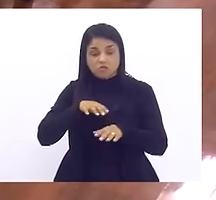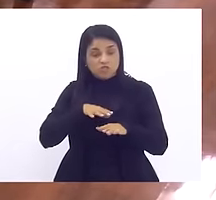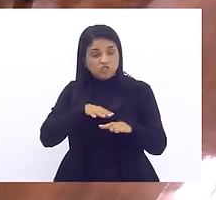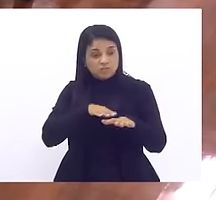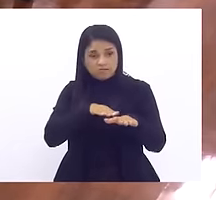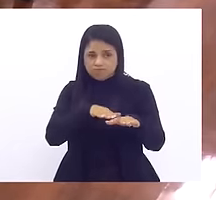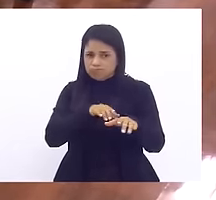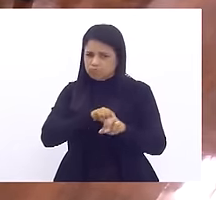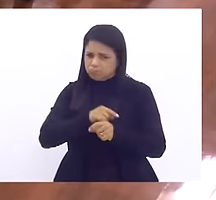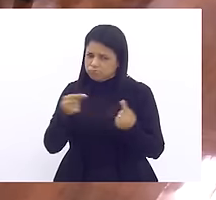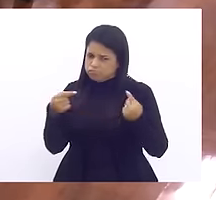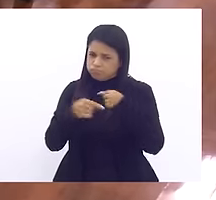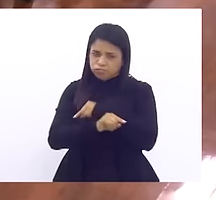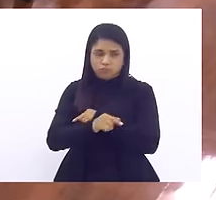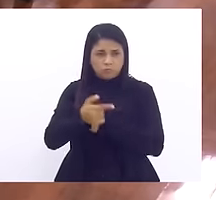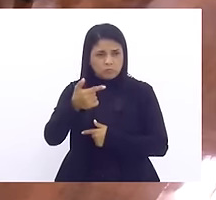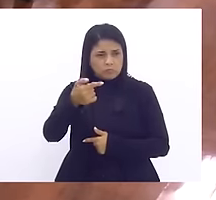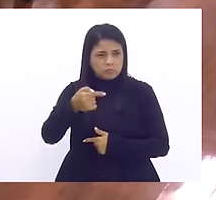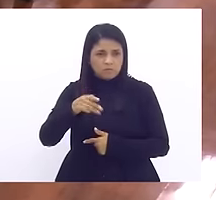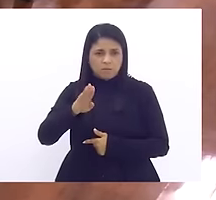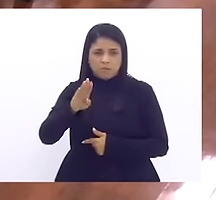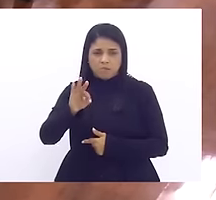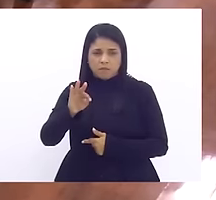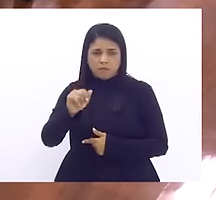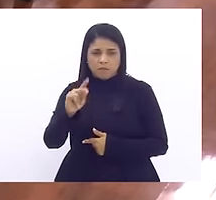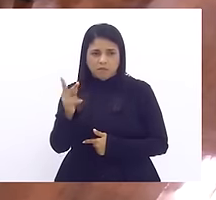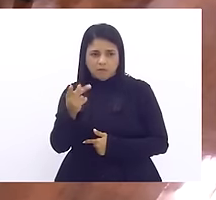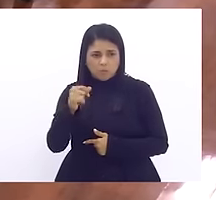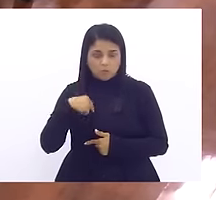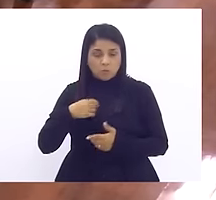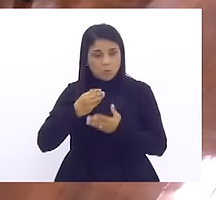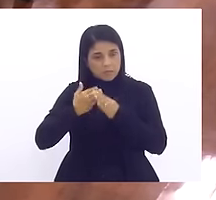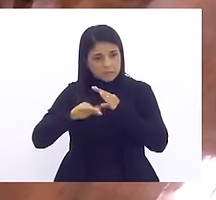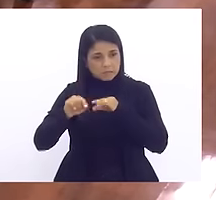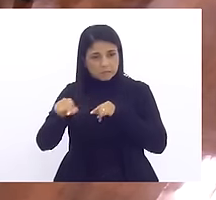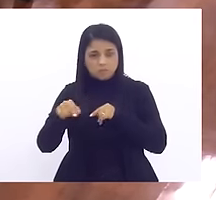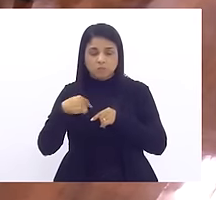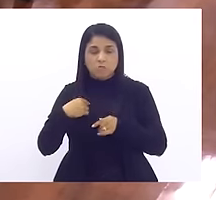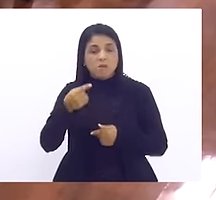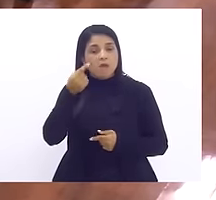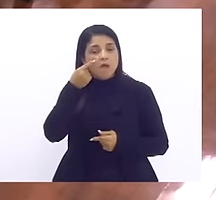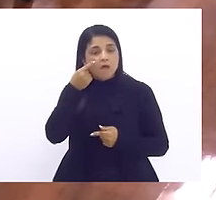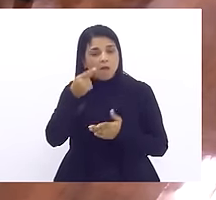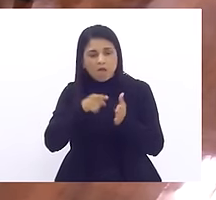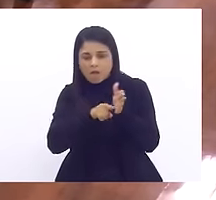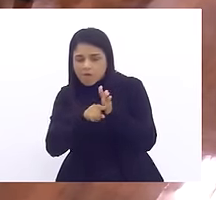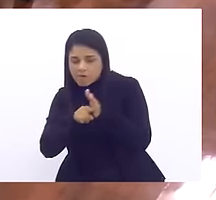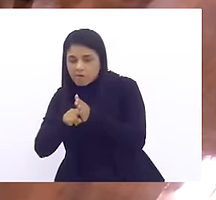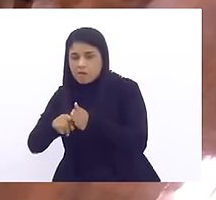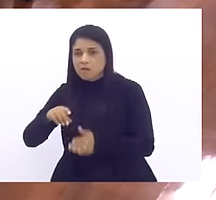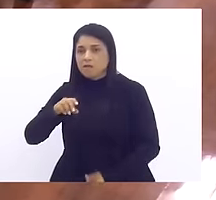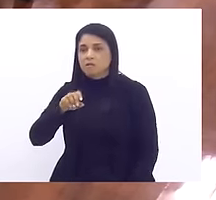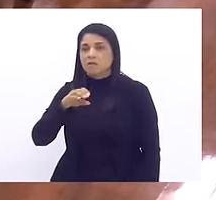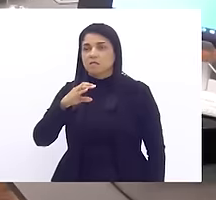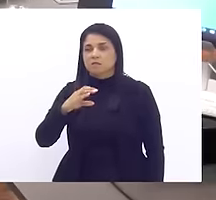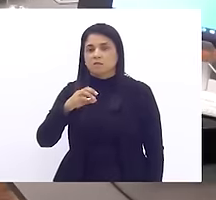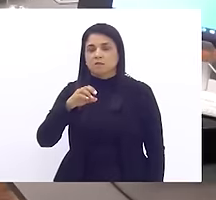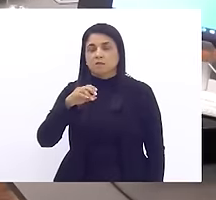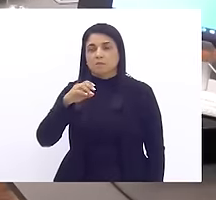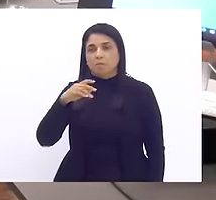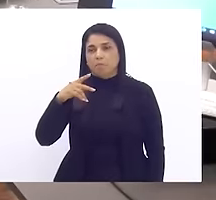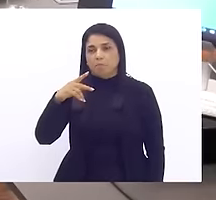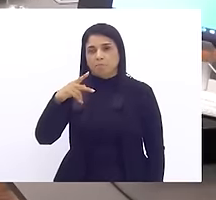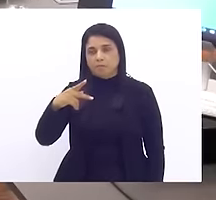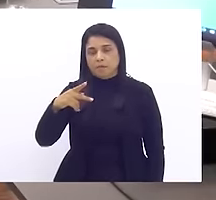essa essa do 17 já mandei uma mensagem para o comandante cprv eu vou levar até porque